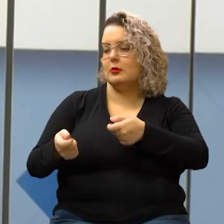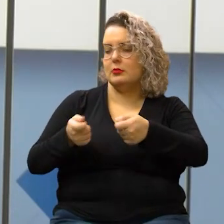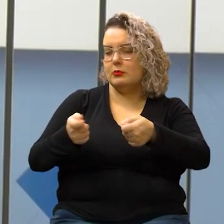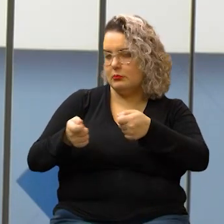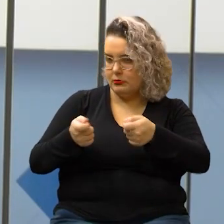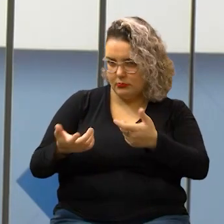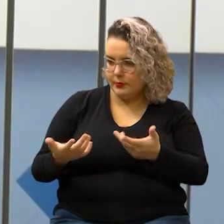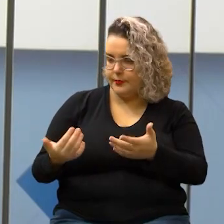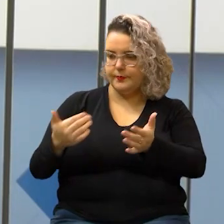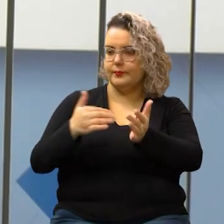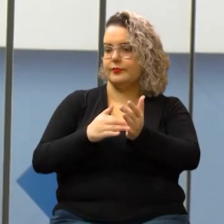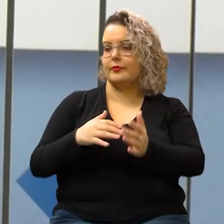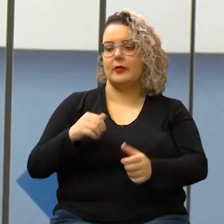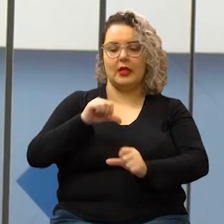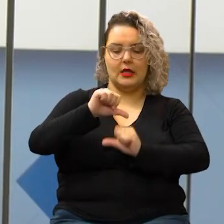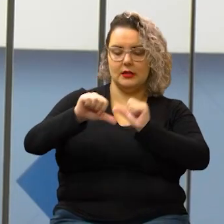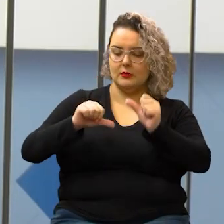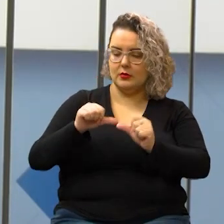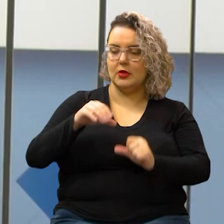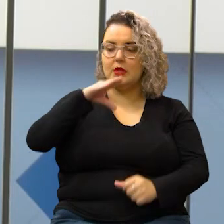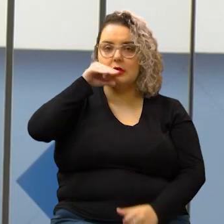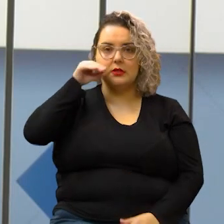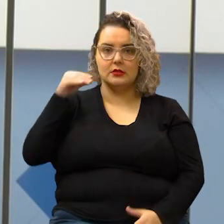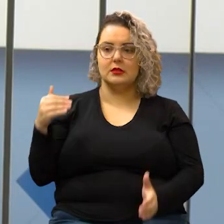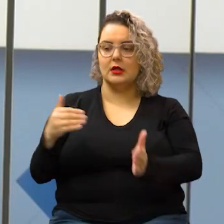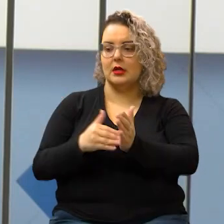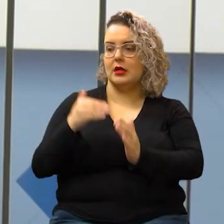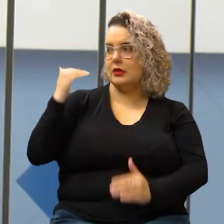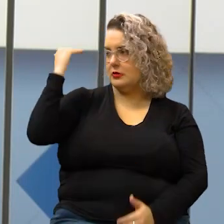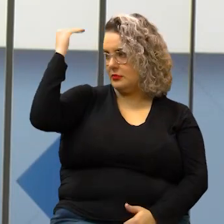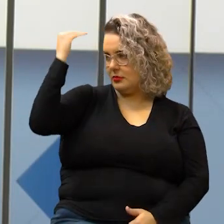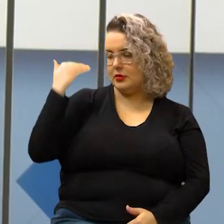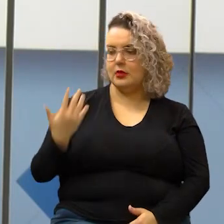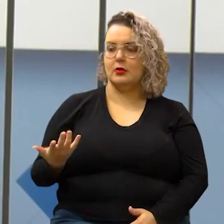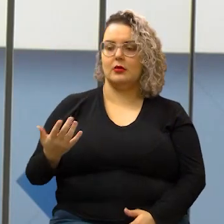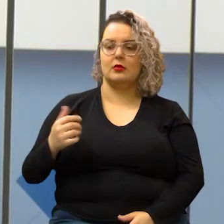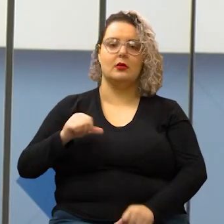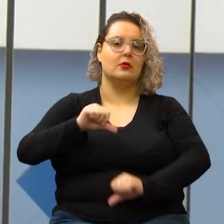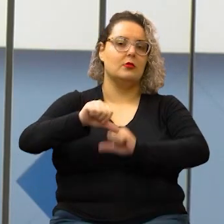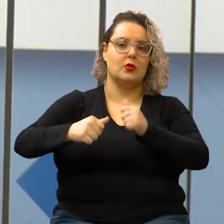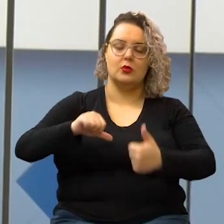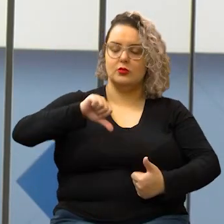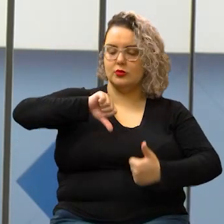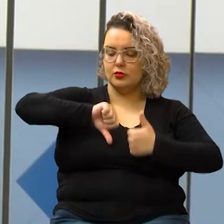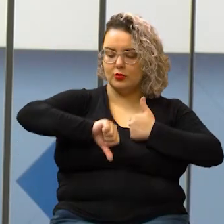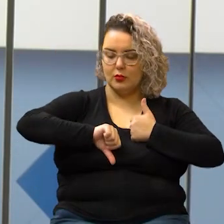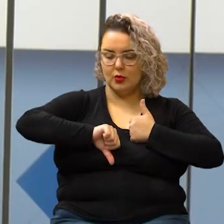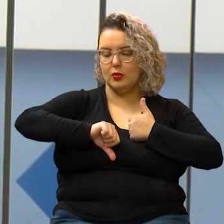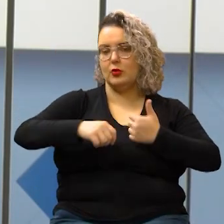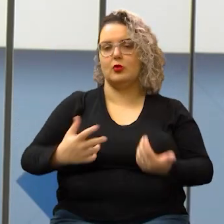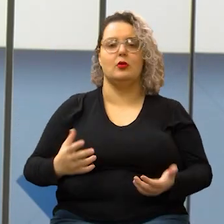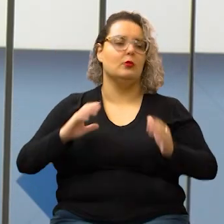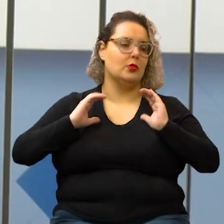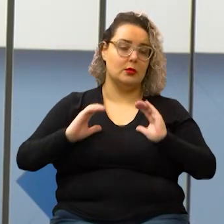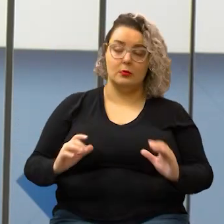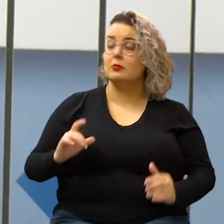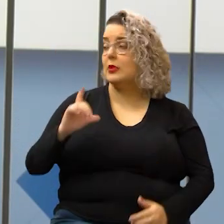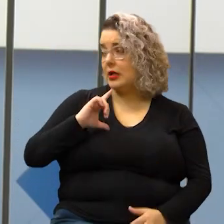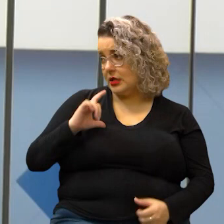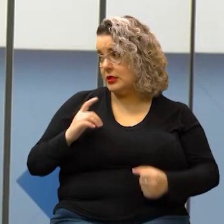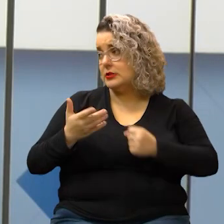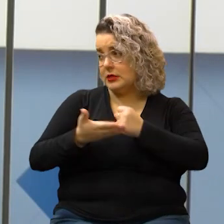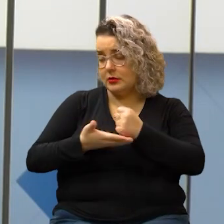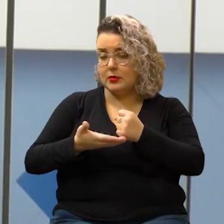manipular até essa fase de mudança da adolescência para a fase adulta, muda humor, muda comportamento, mas existe um